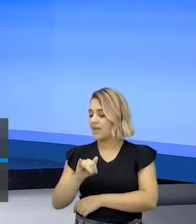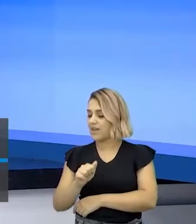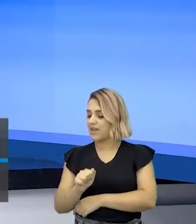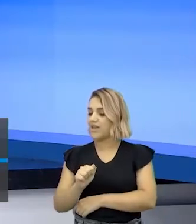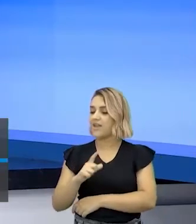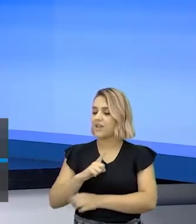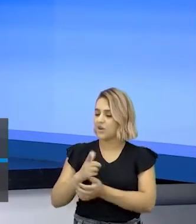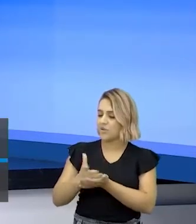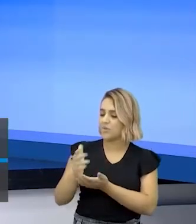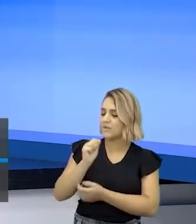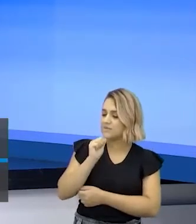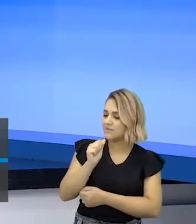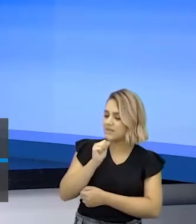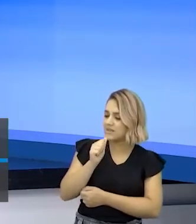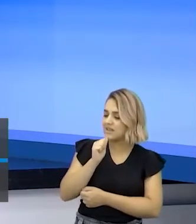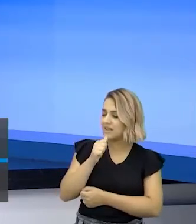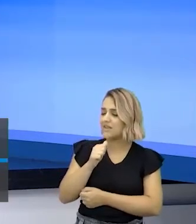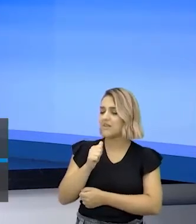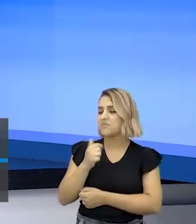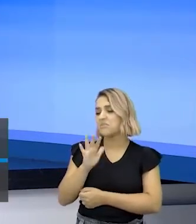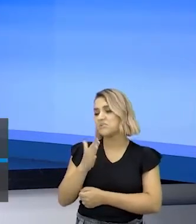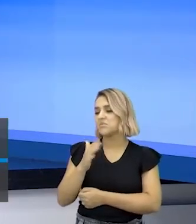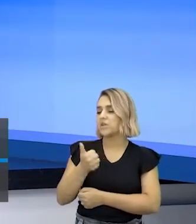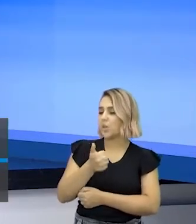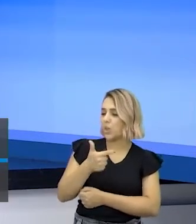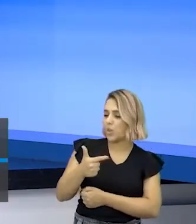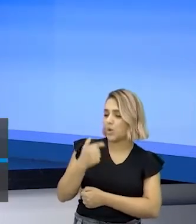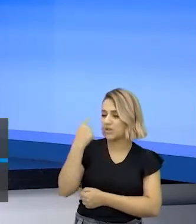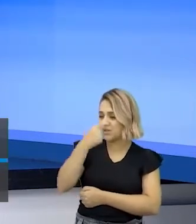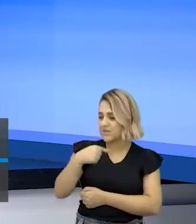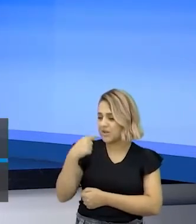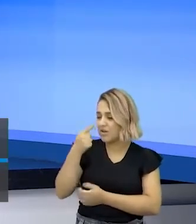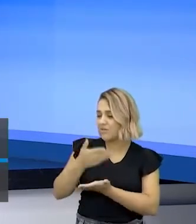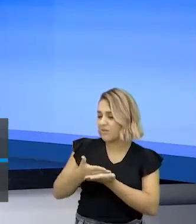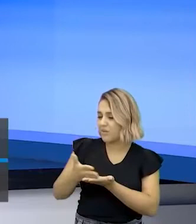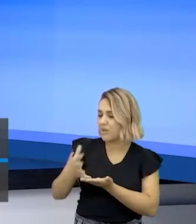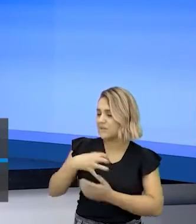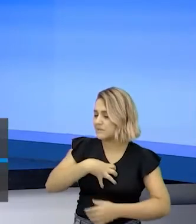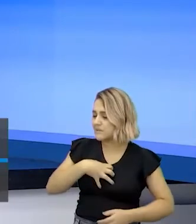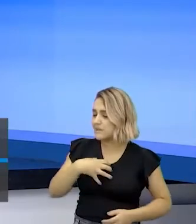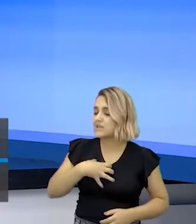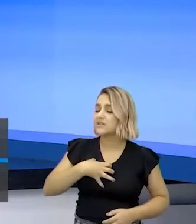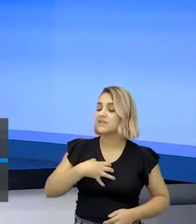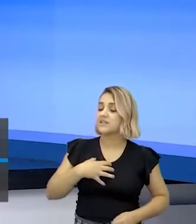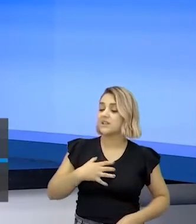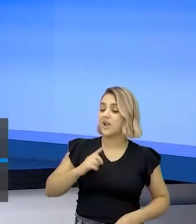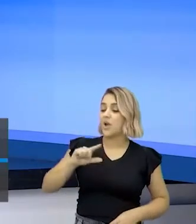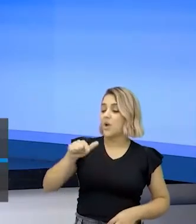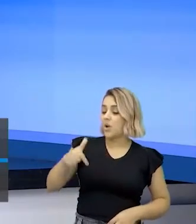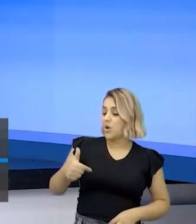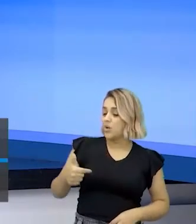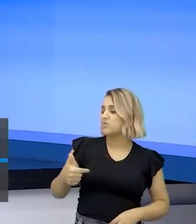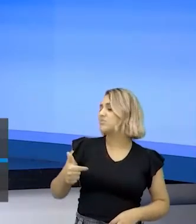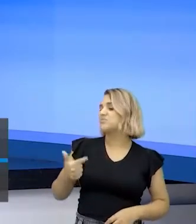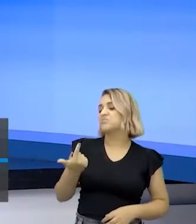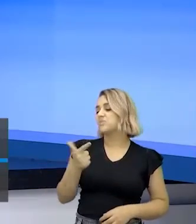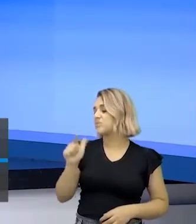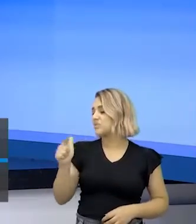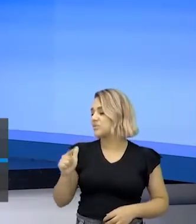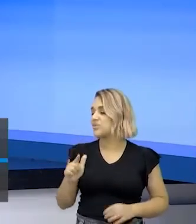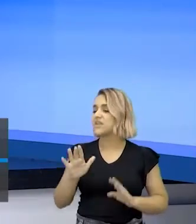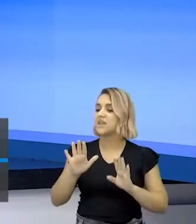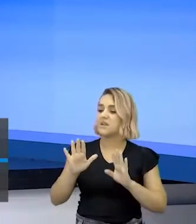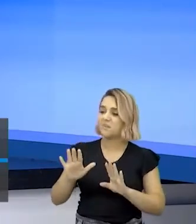de 12 a 72 horas após o início dos sintomas, sem outras sintomatologias associadas.